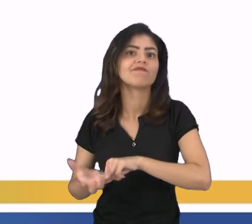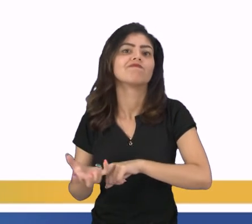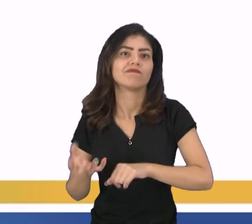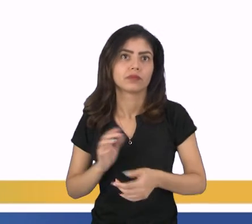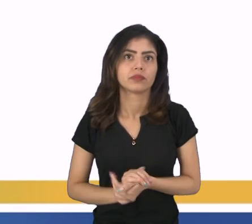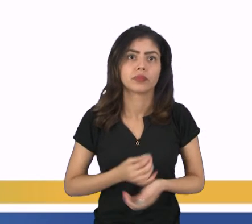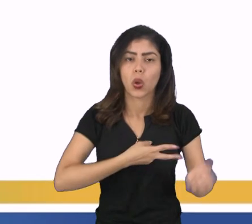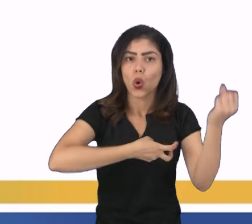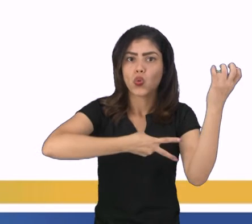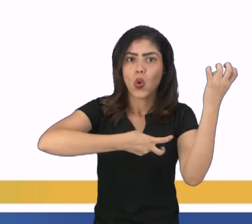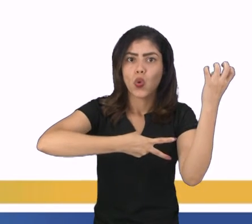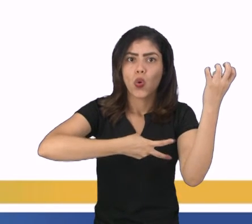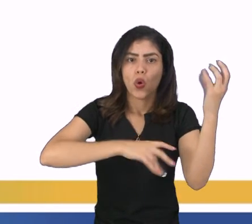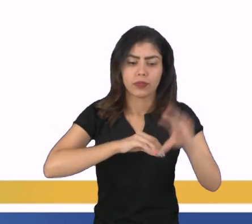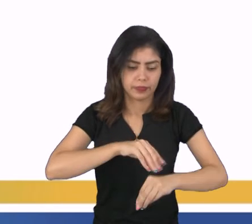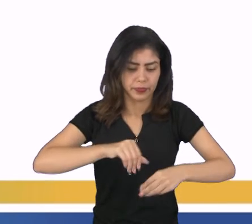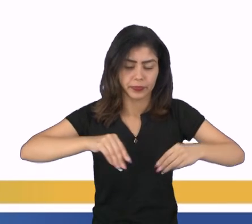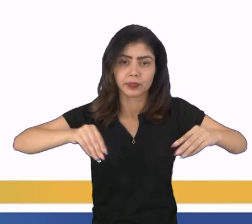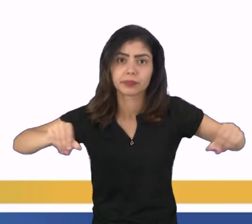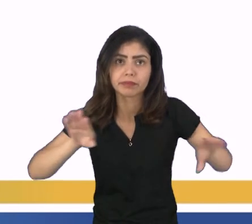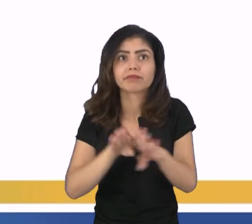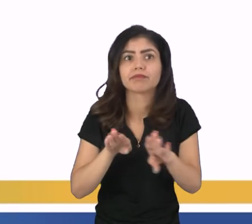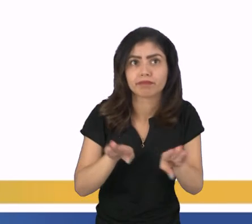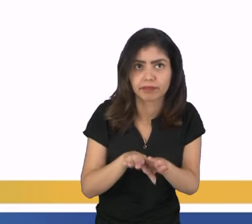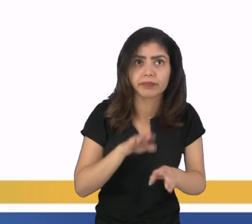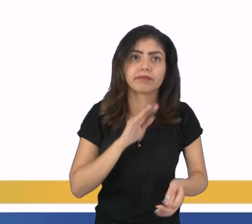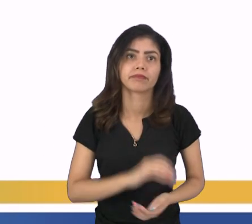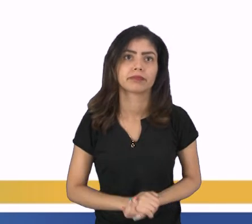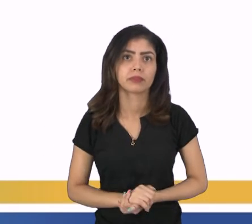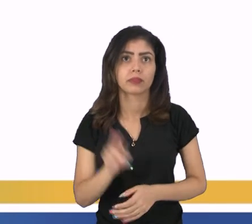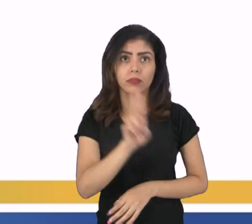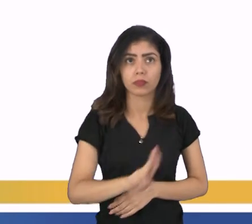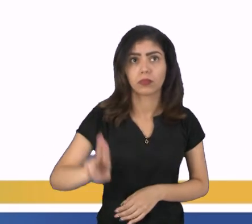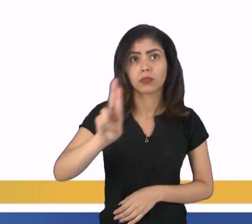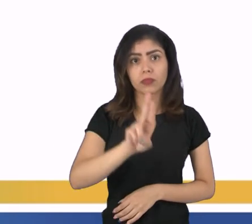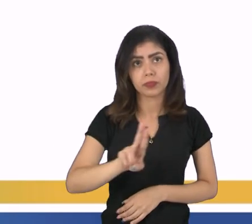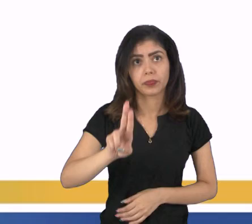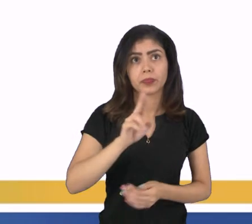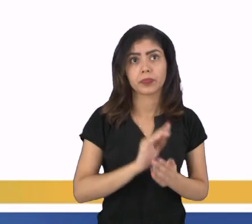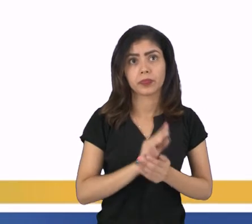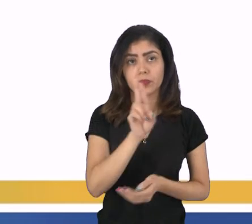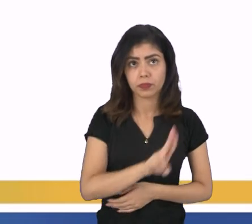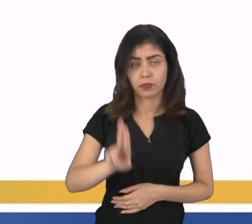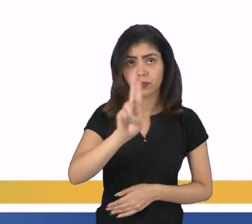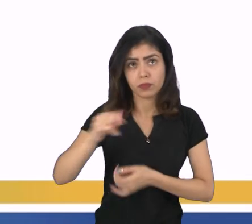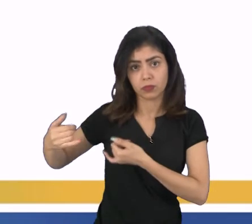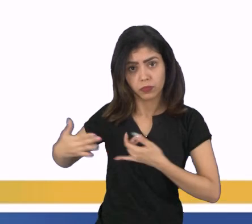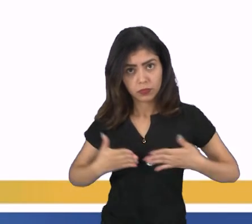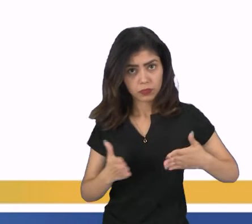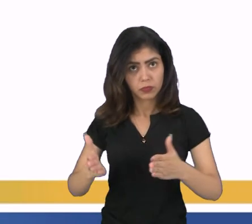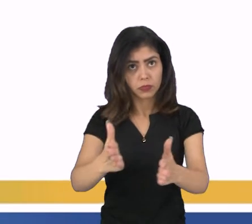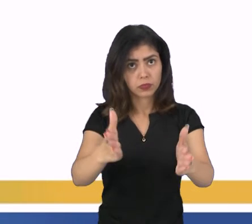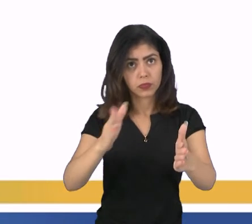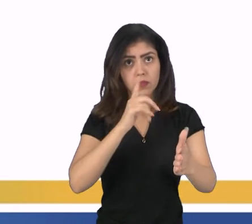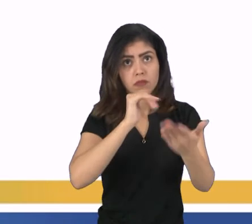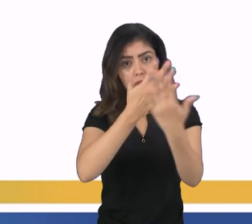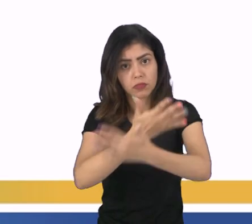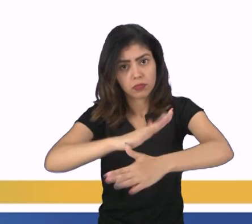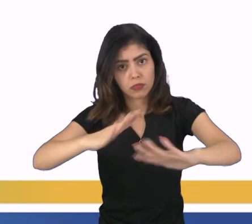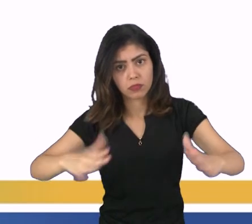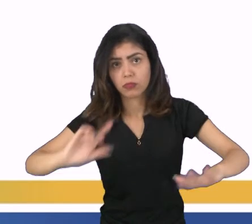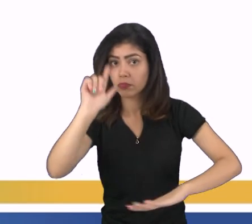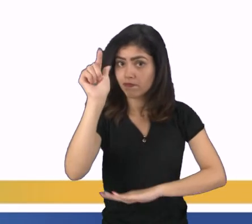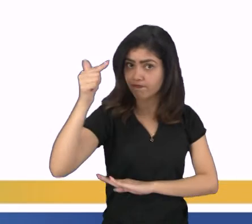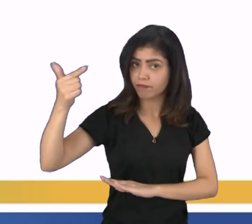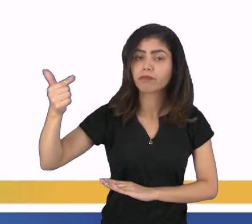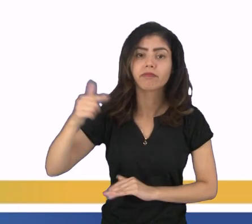econômicos, exploração do solo também para fins econômicos e até mesmo moradia, utilização dos rios, oceanos, dentre